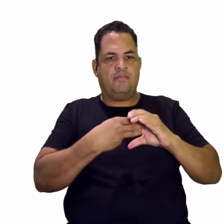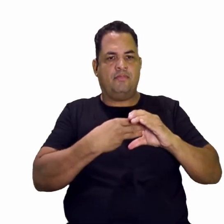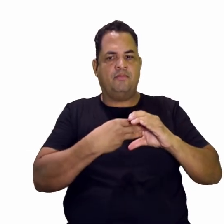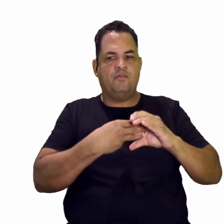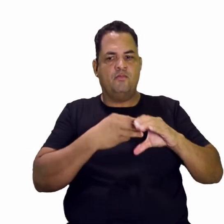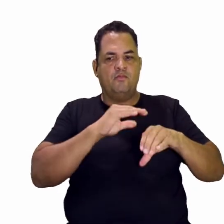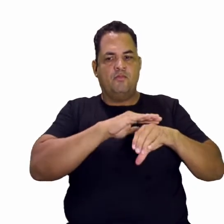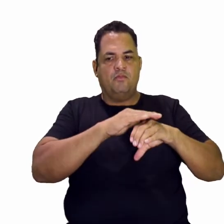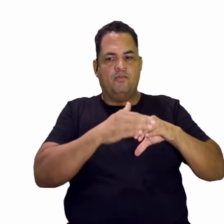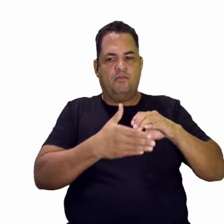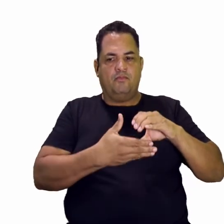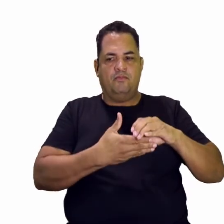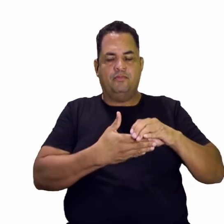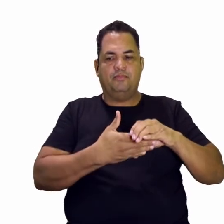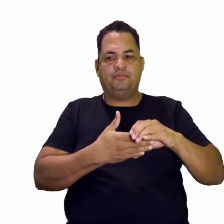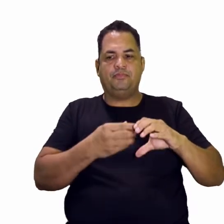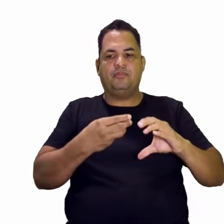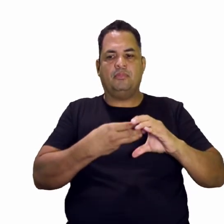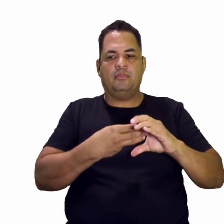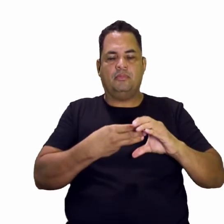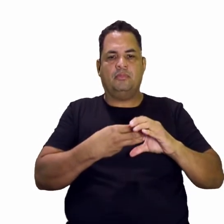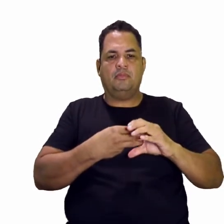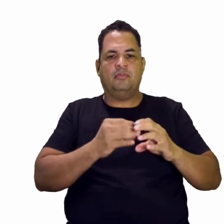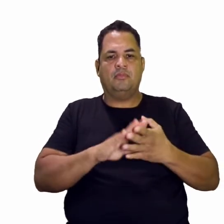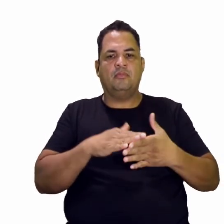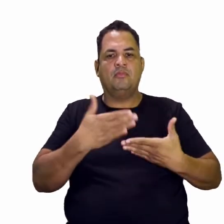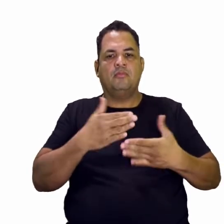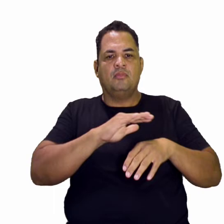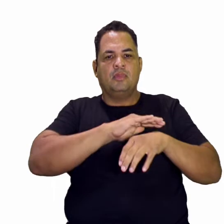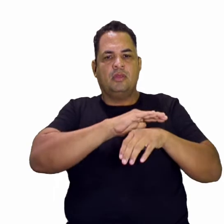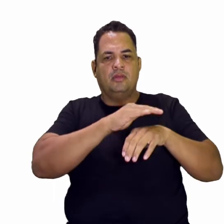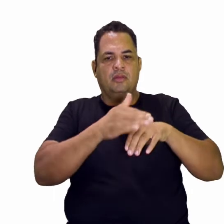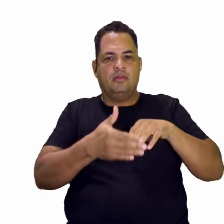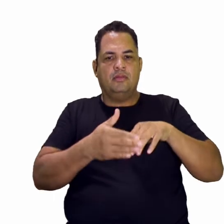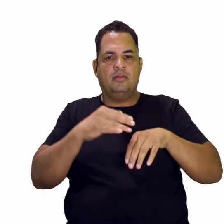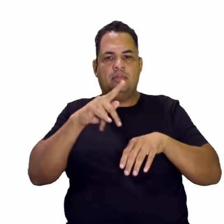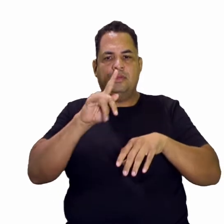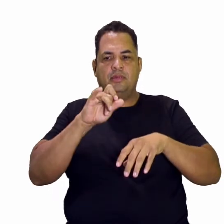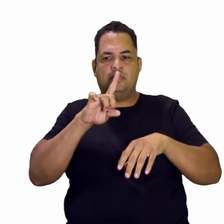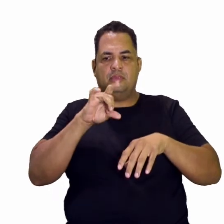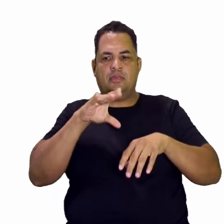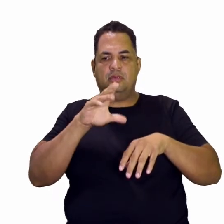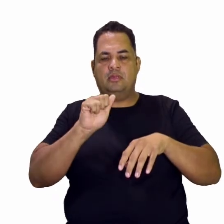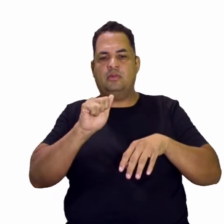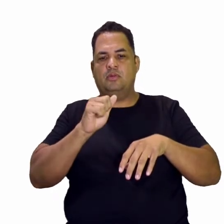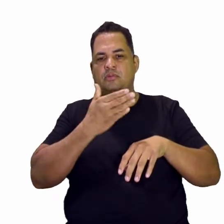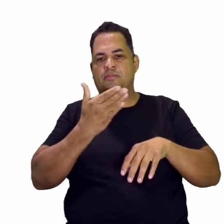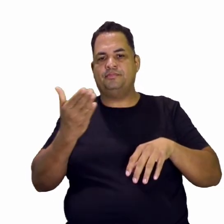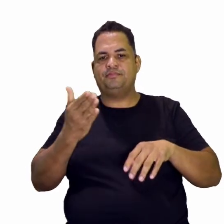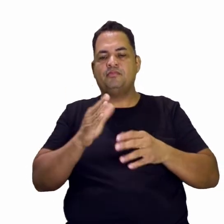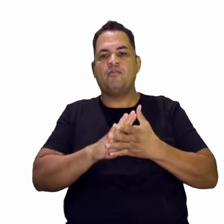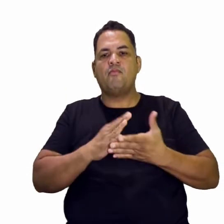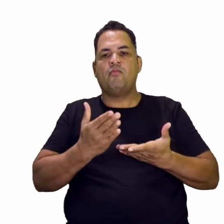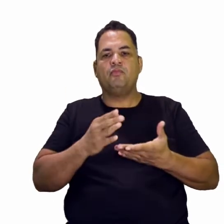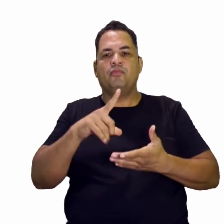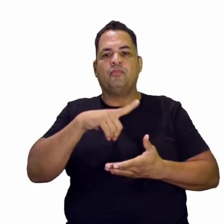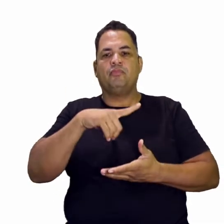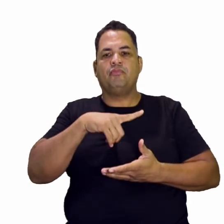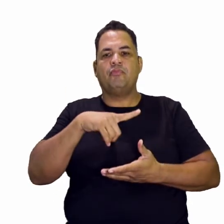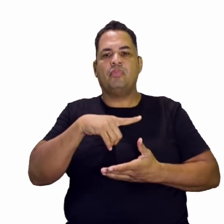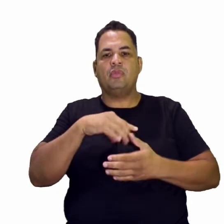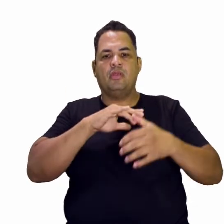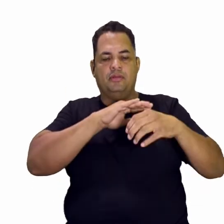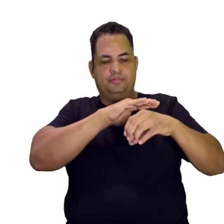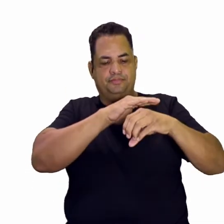da parede celular, que tá aqui, ó. Quando fala de camada de peptídeo glicano, ela constitui a